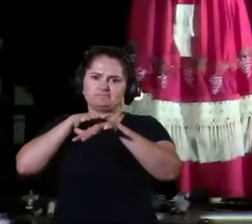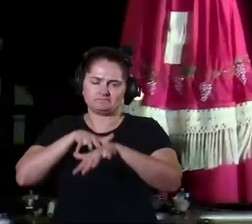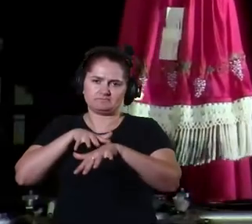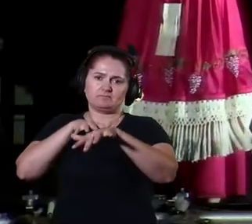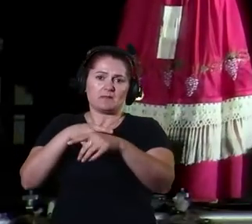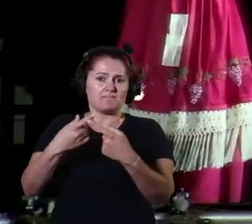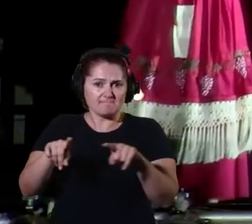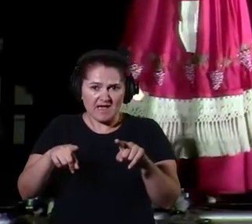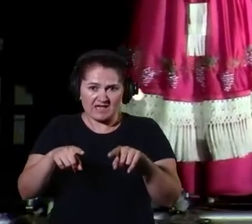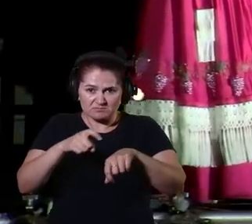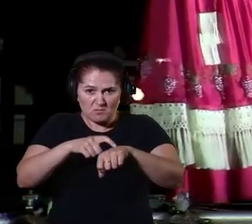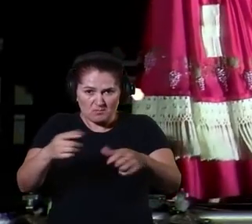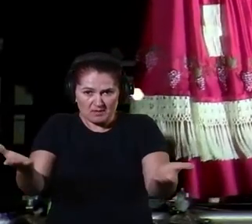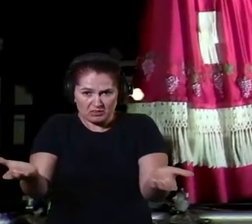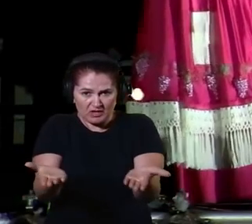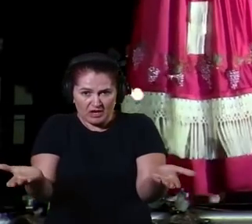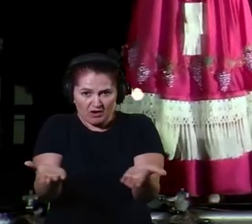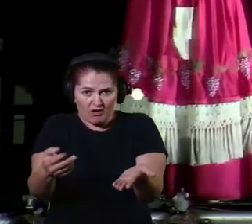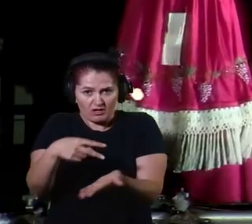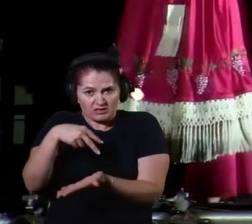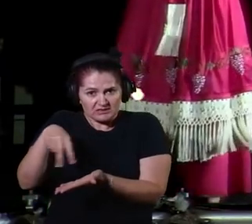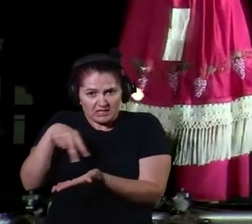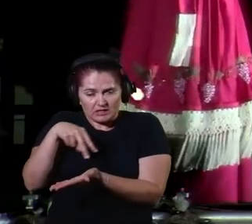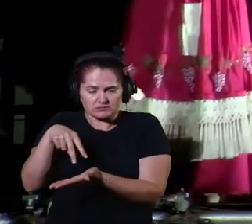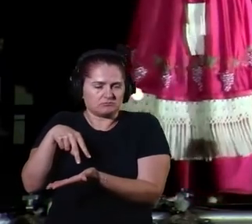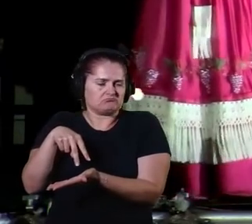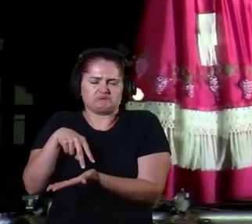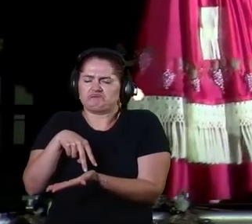aqui, é justo,